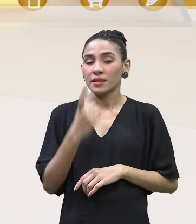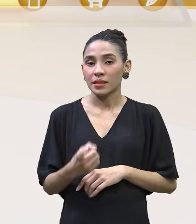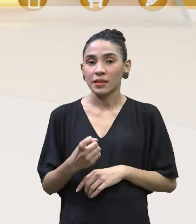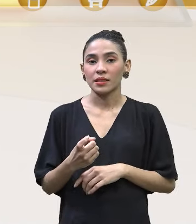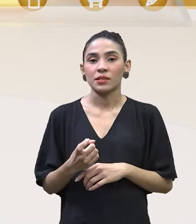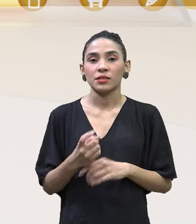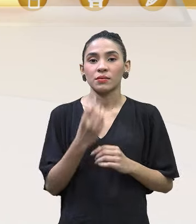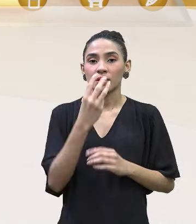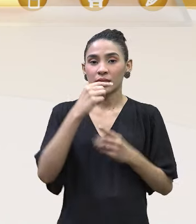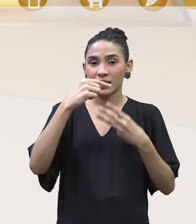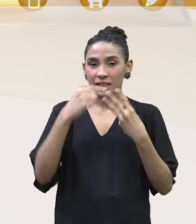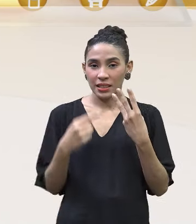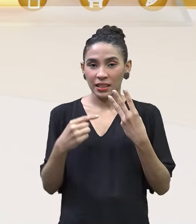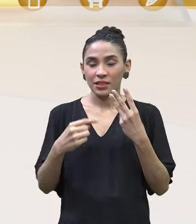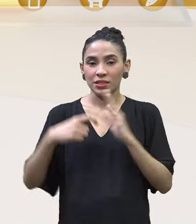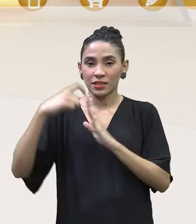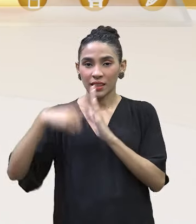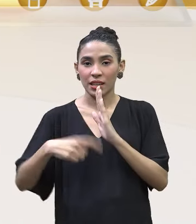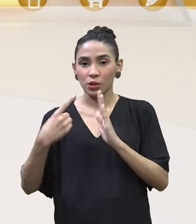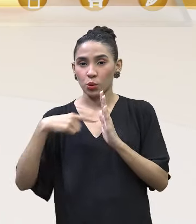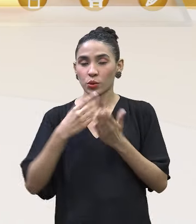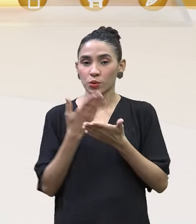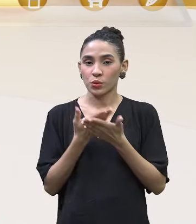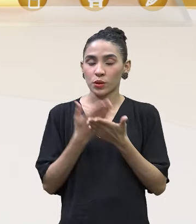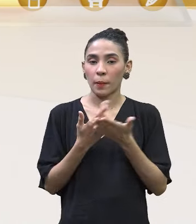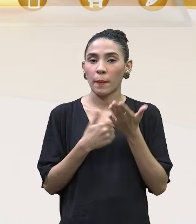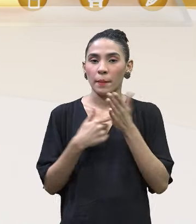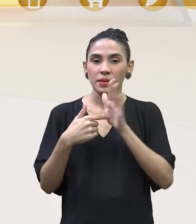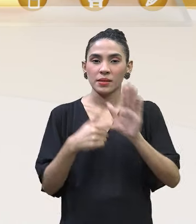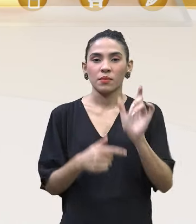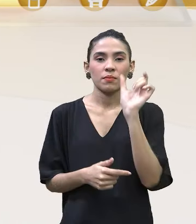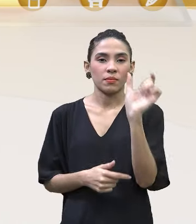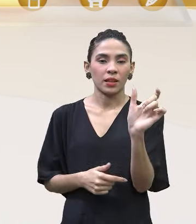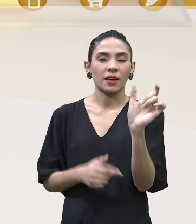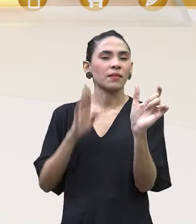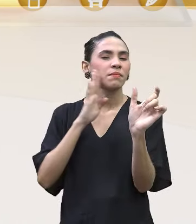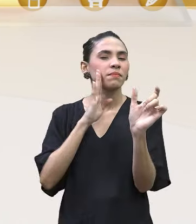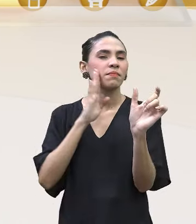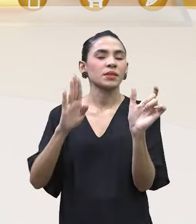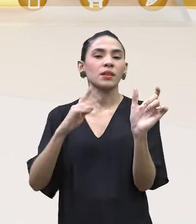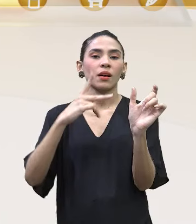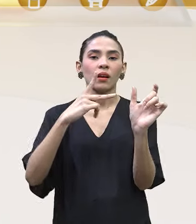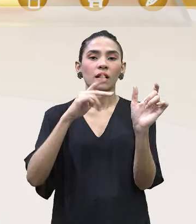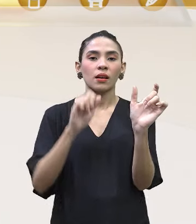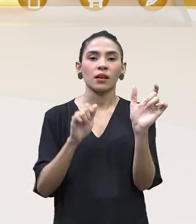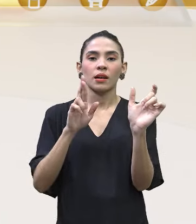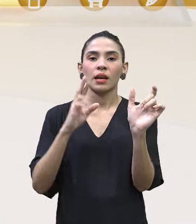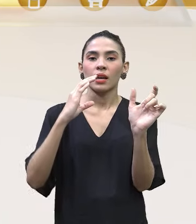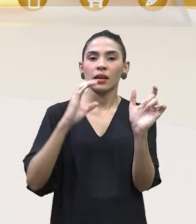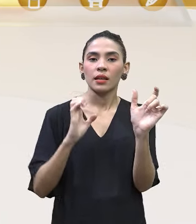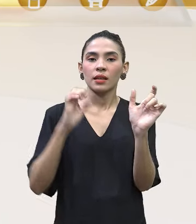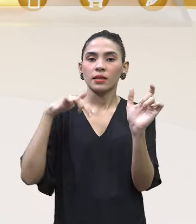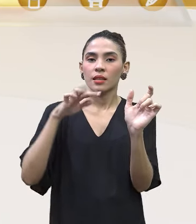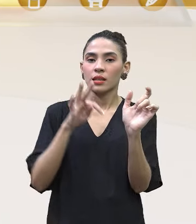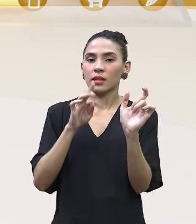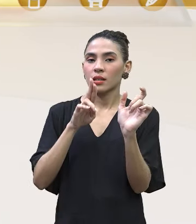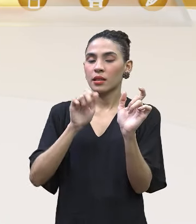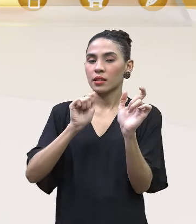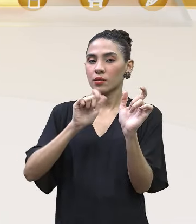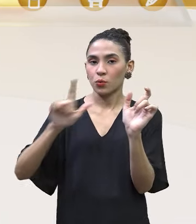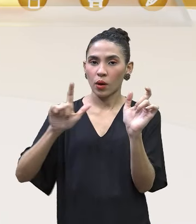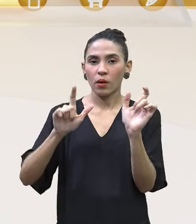três taxas três até agora que nós vimos aqui apareceu lá uma palavra chave percentual e fica até a dica para quando eles